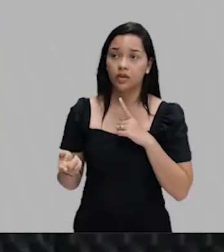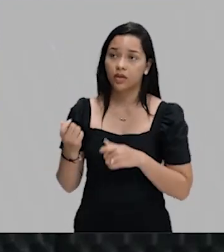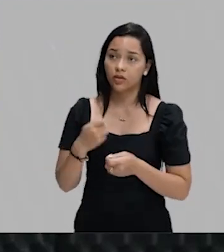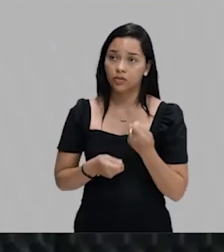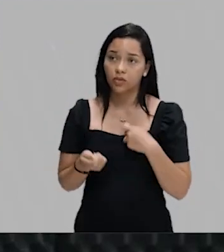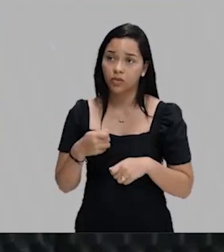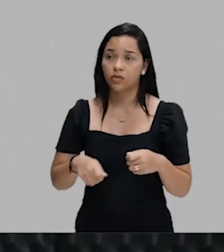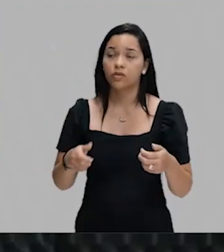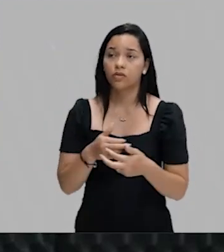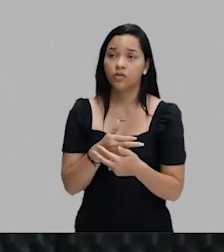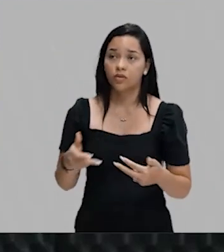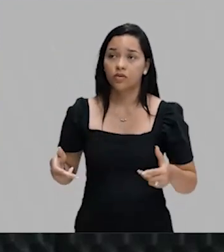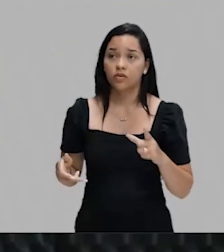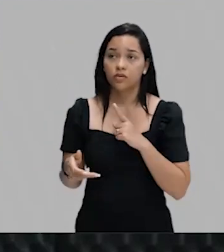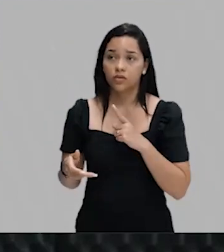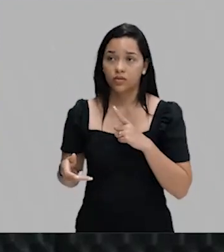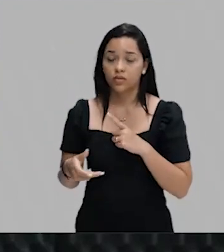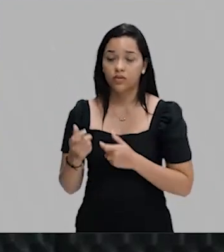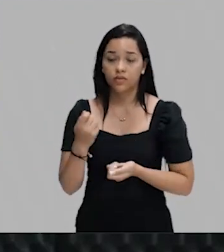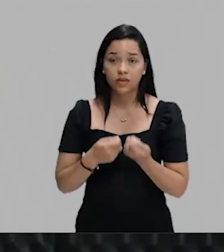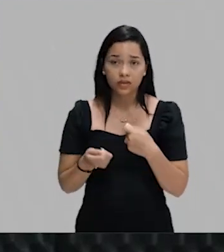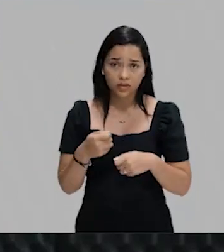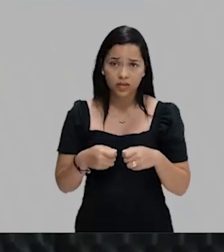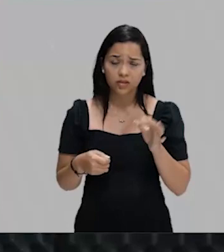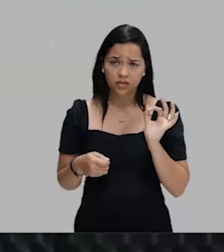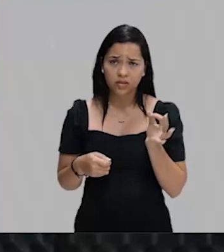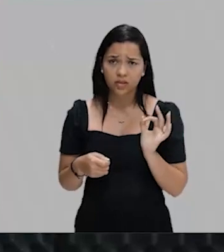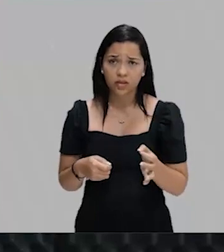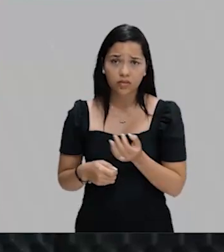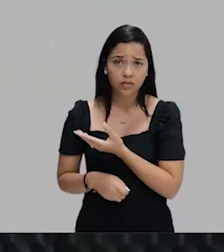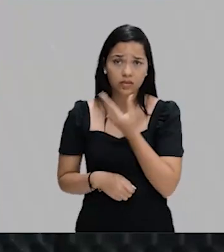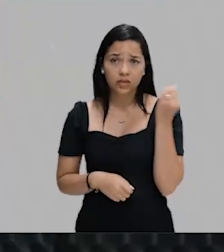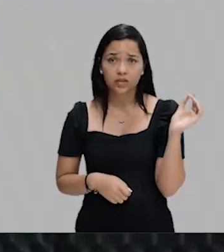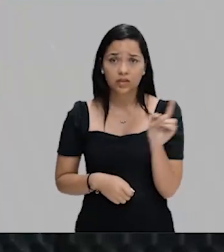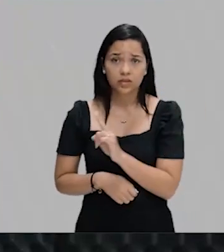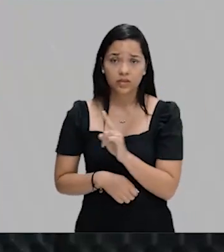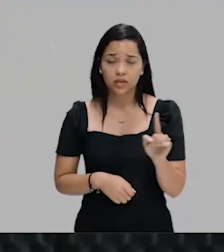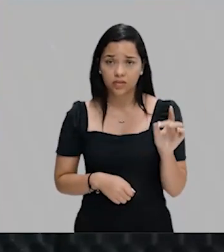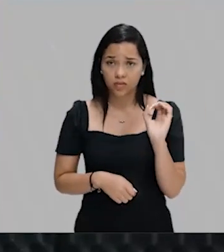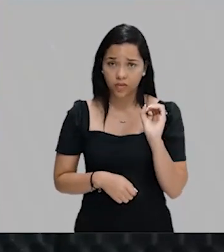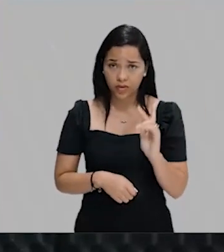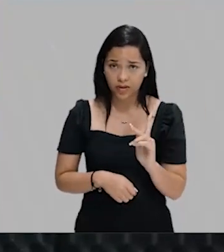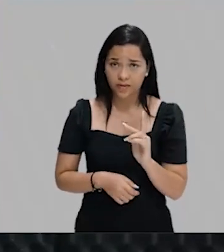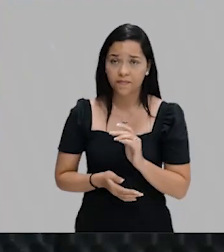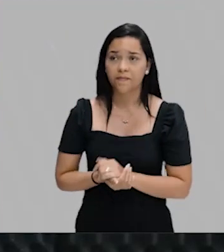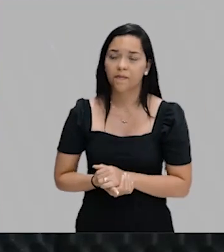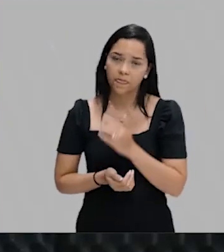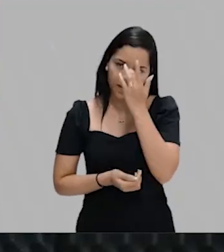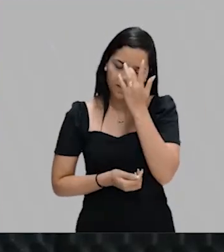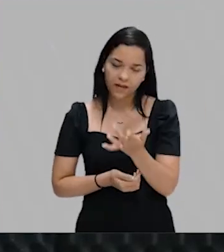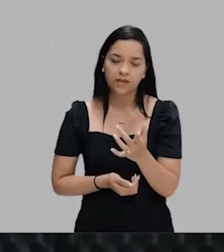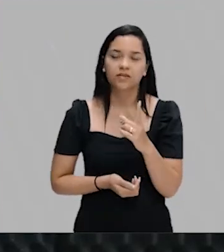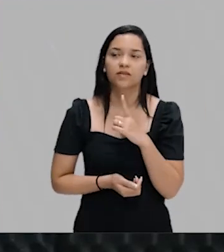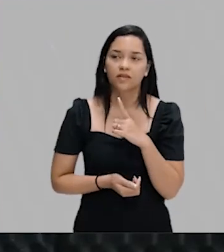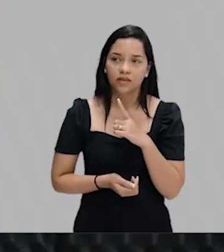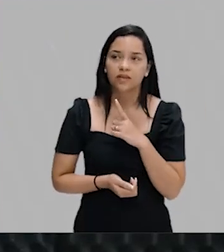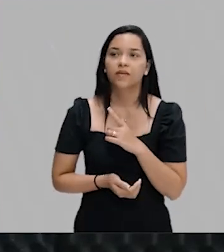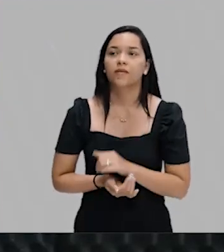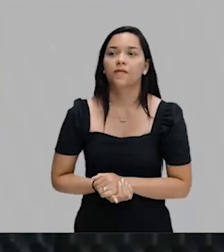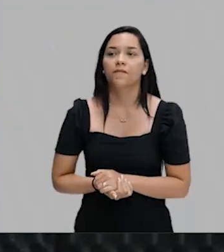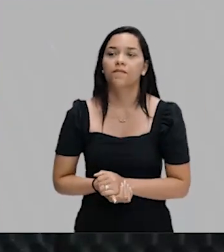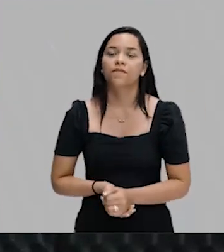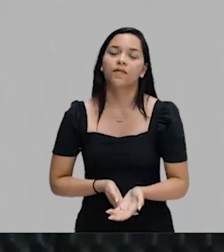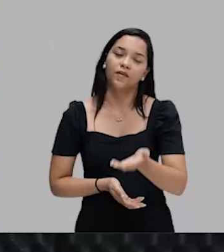aí de grande aporte financeiro, tá certo? Não esqueça isso. Bacana? Facinho, né? O APEC aí não tem mistério.